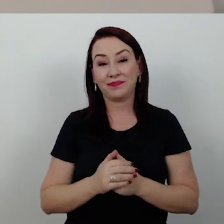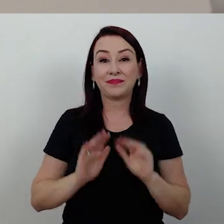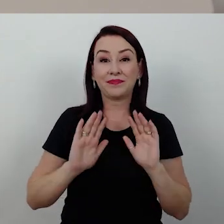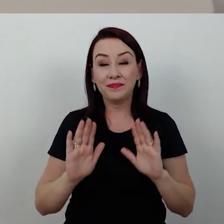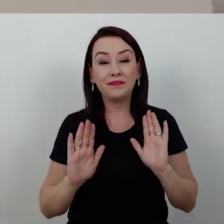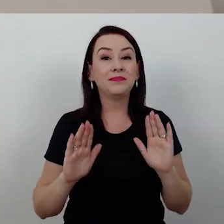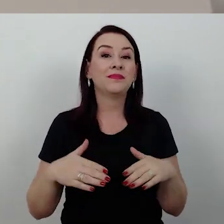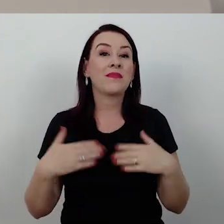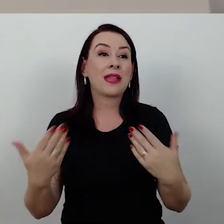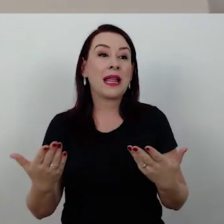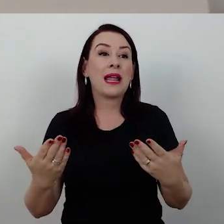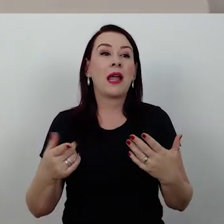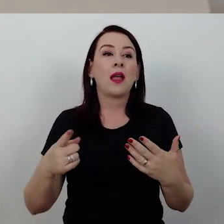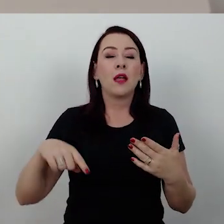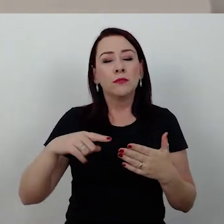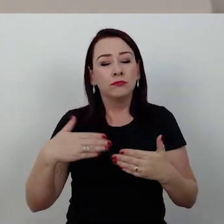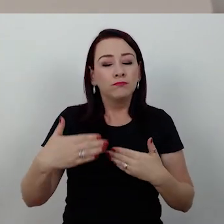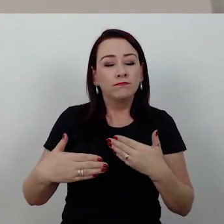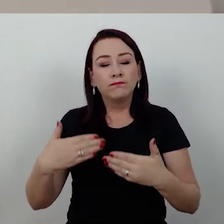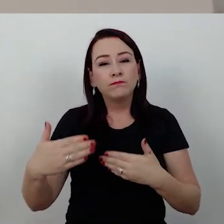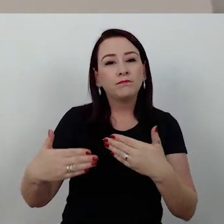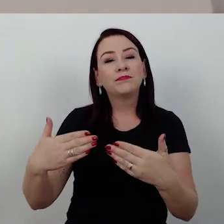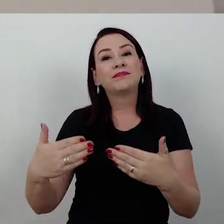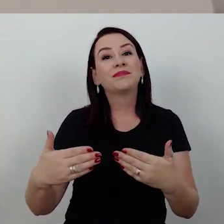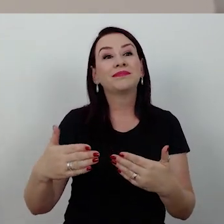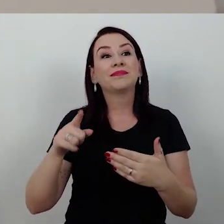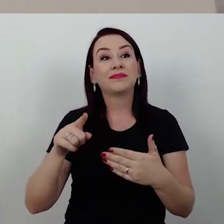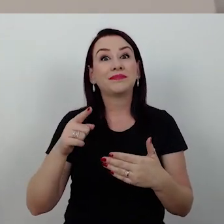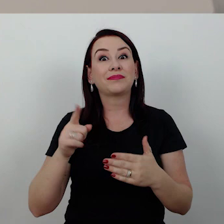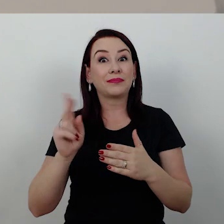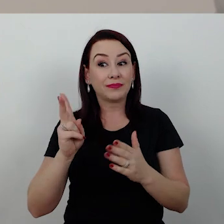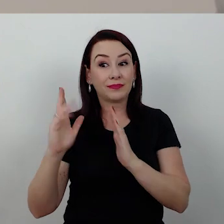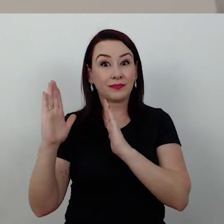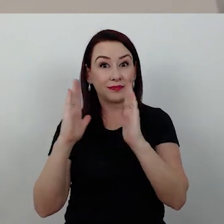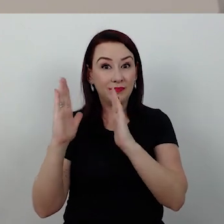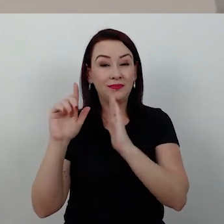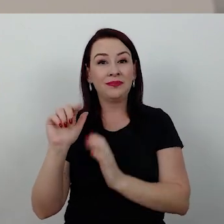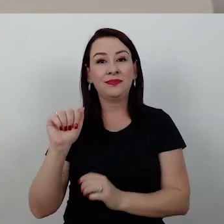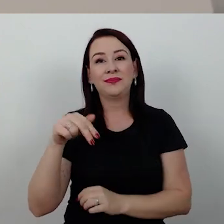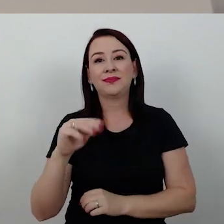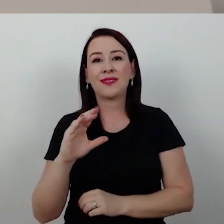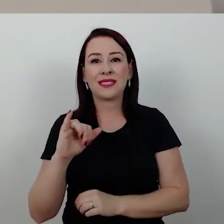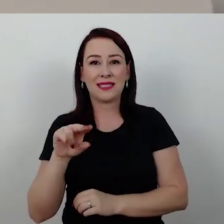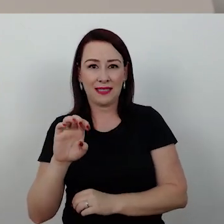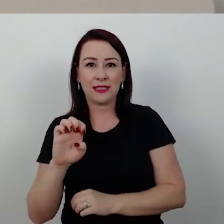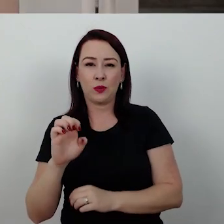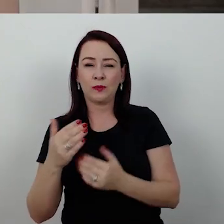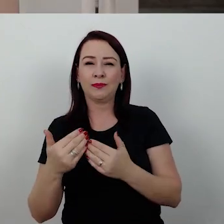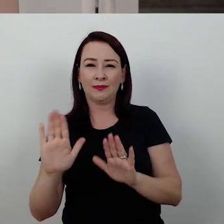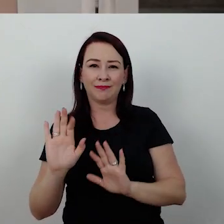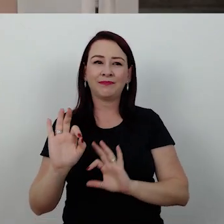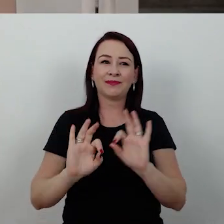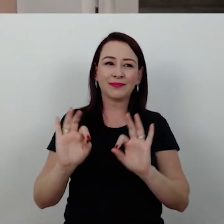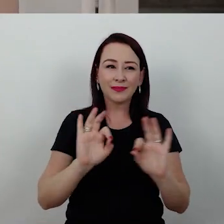no meio do caminho de tudo isso, a SPCine começa a ser elaborada, né?